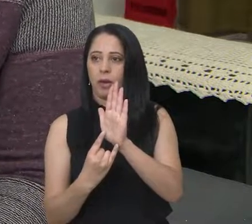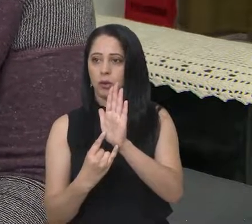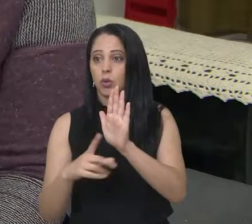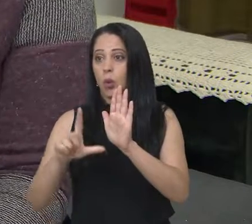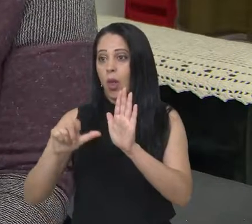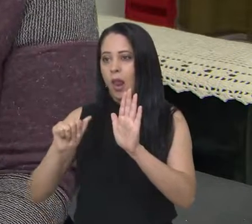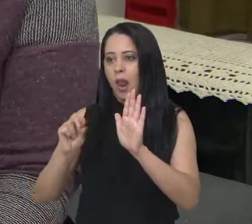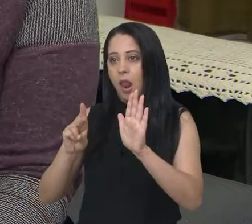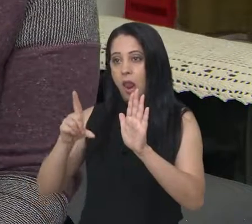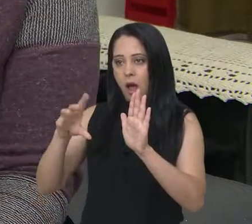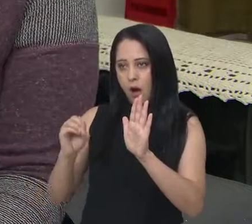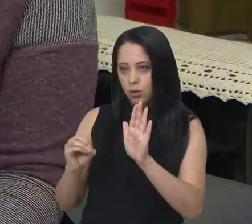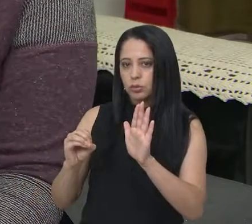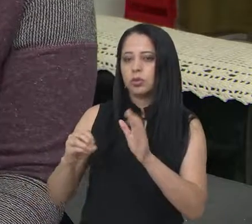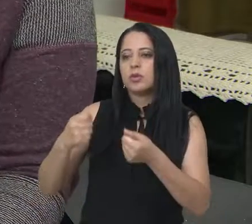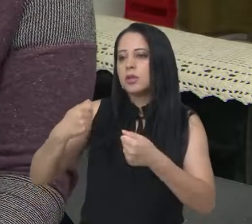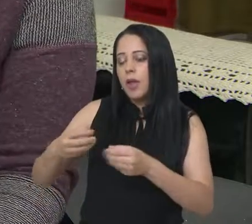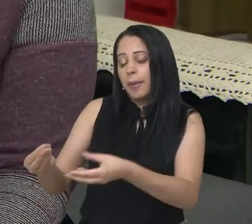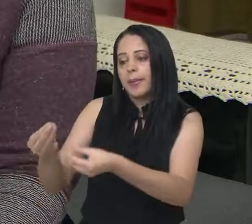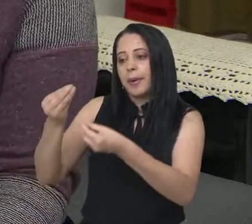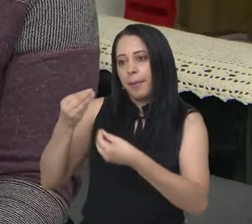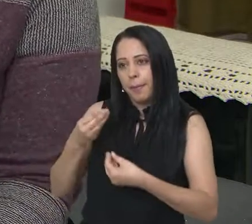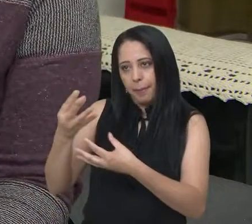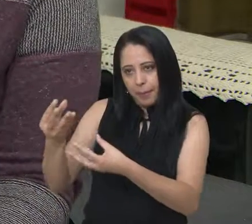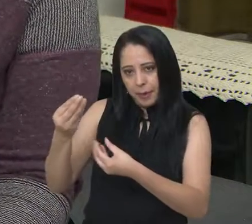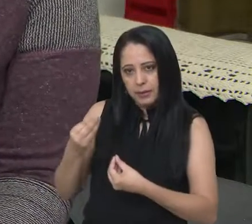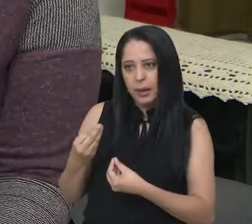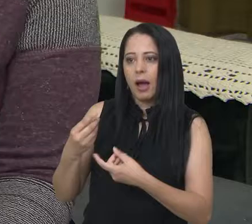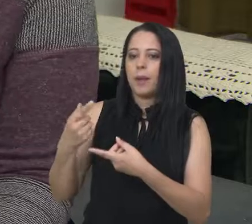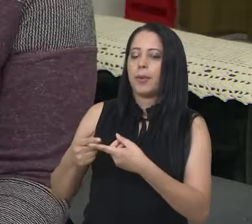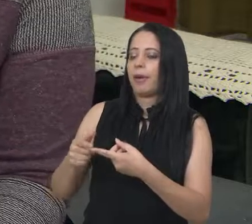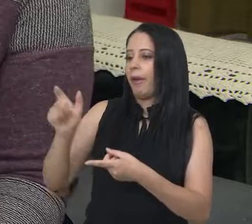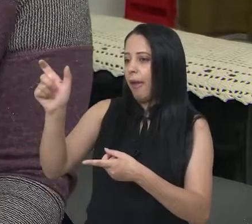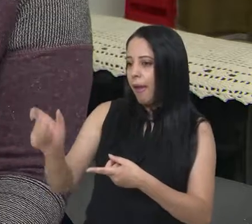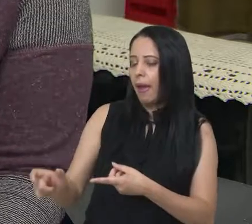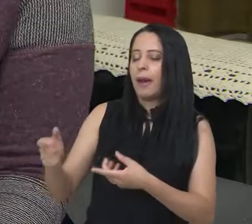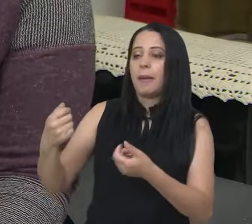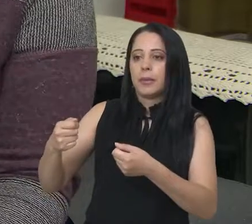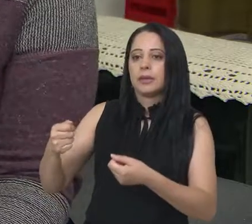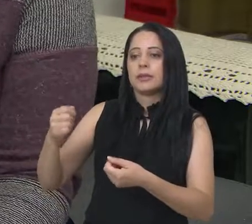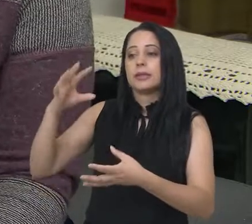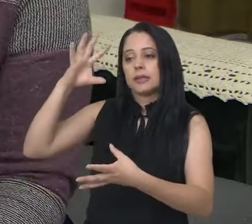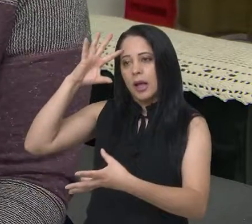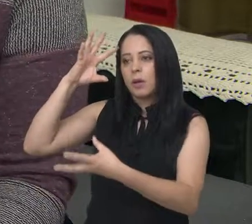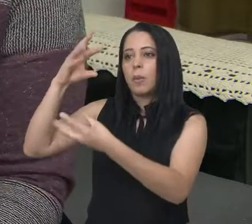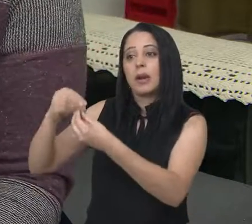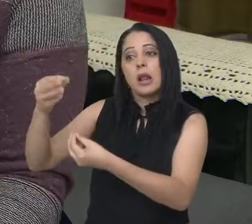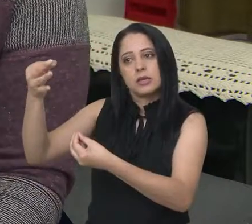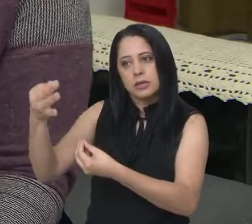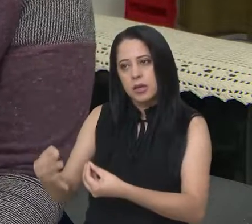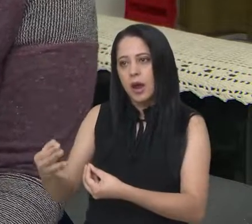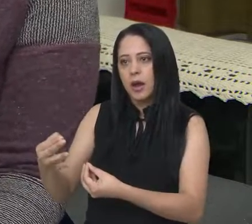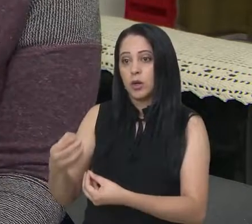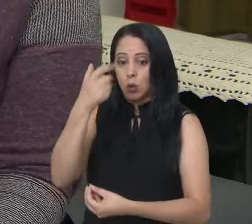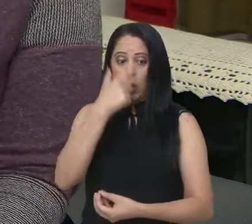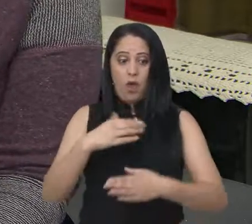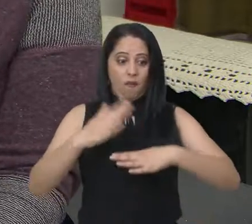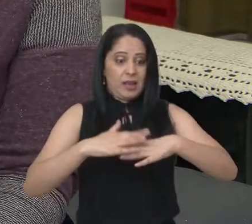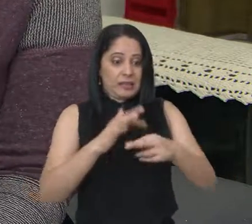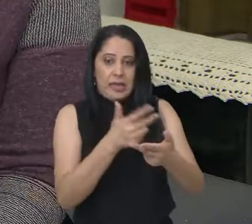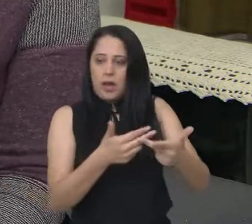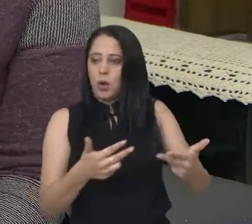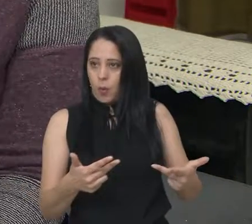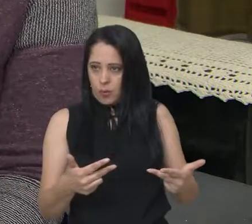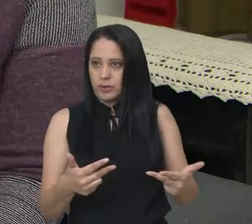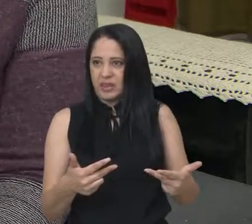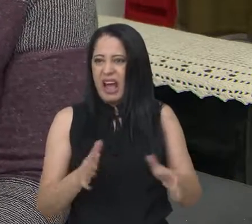hematologista. Tudo elas precisam dar esse de acordo, que elas estão cientes, ou se tem alguma recomendação.